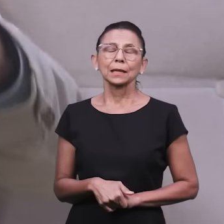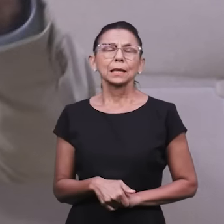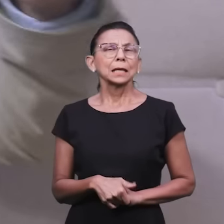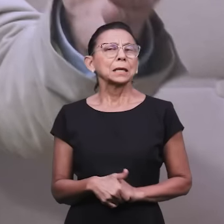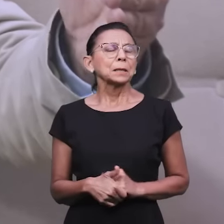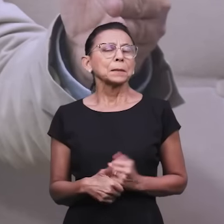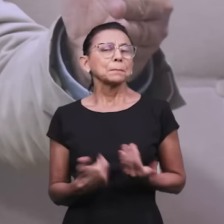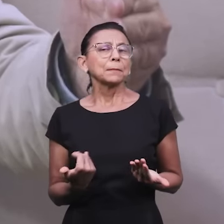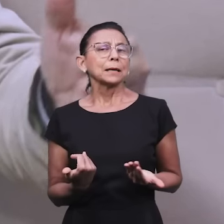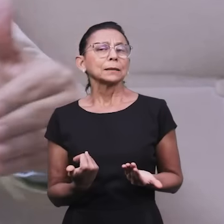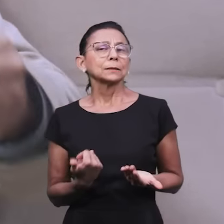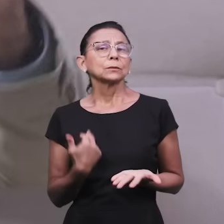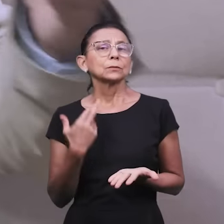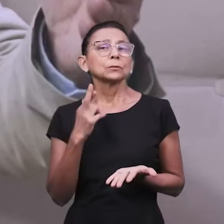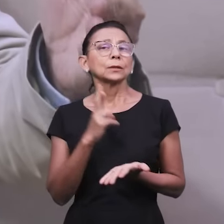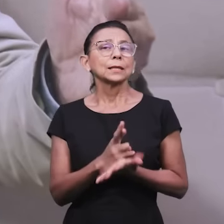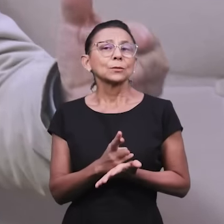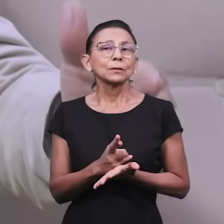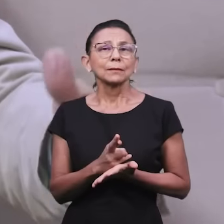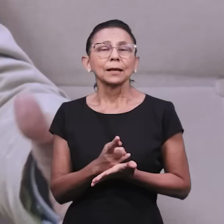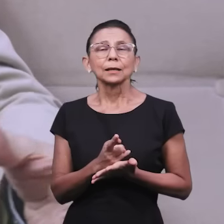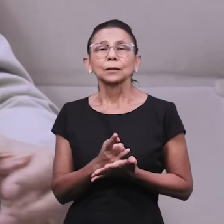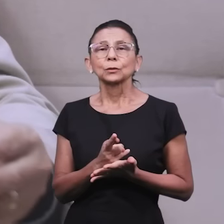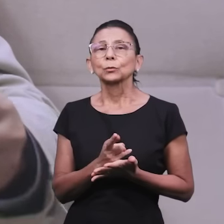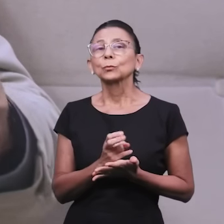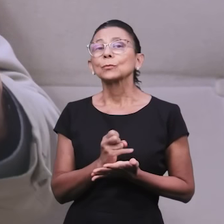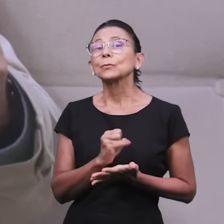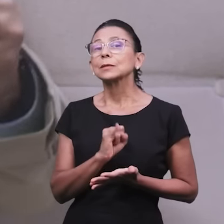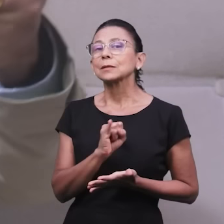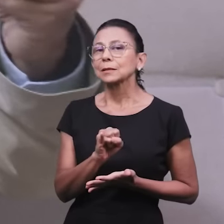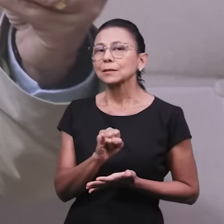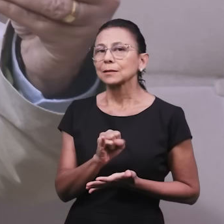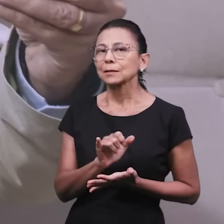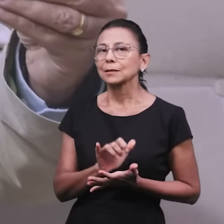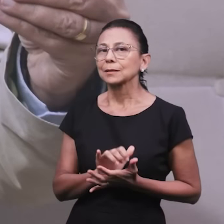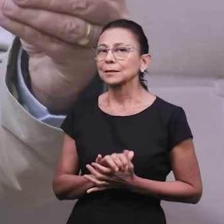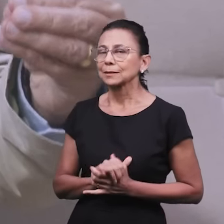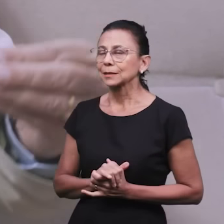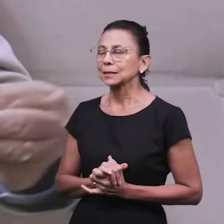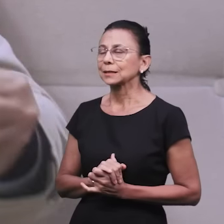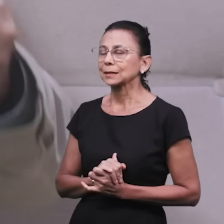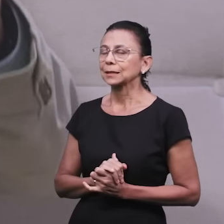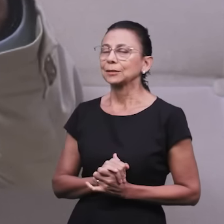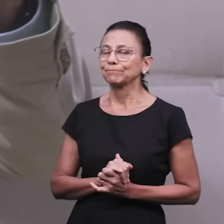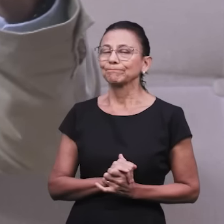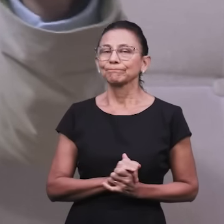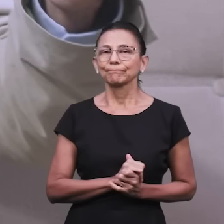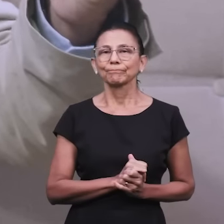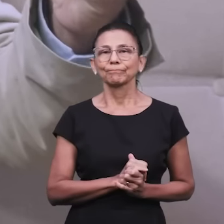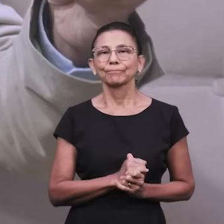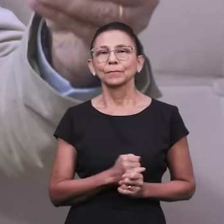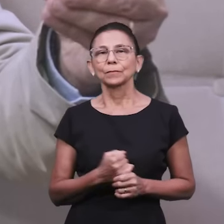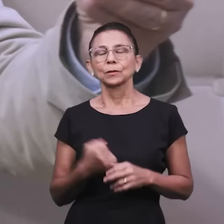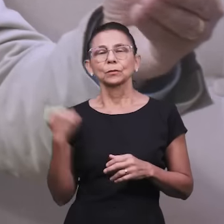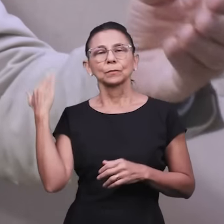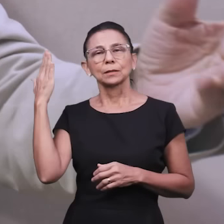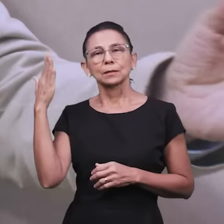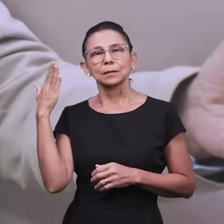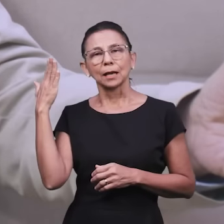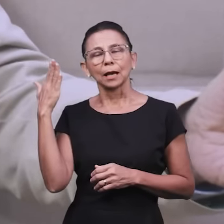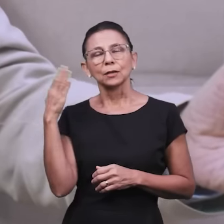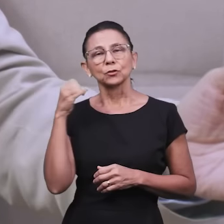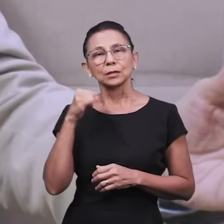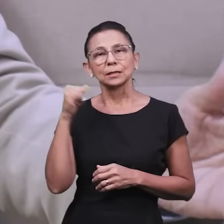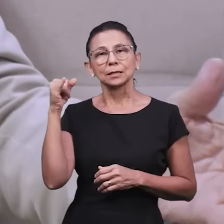dá resultado, só dá efeito se ela for gerada, Amém, revelada pelo